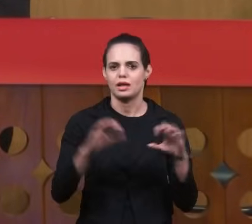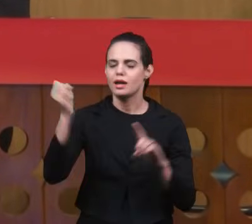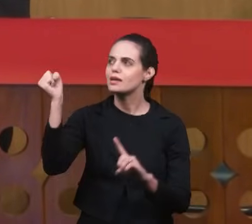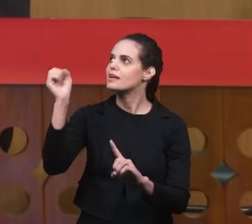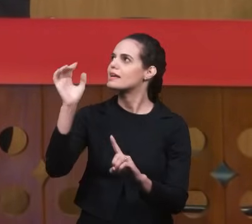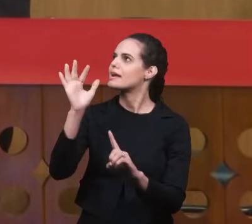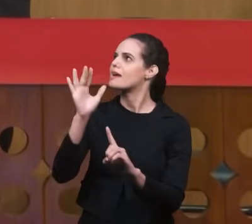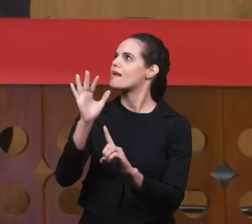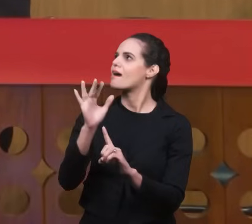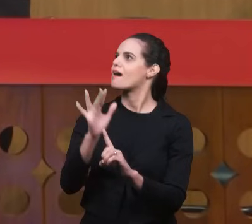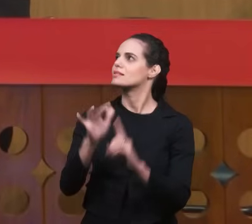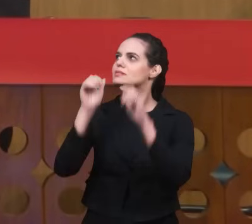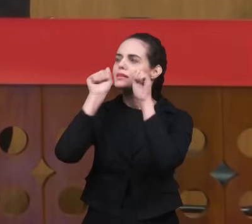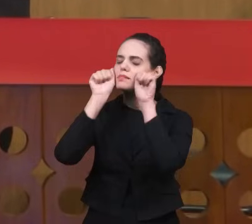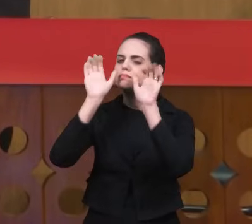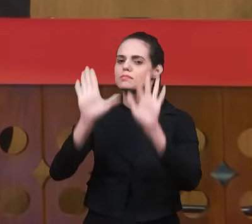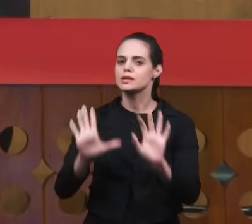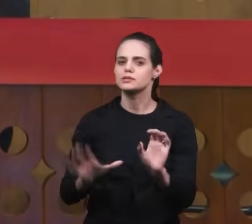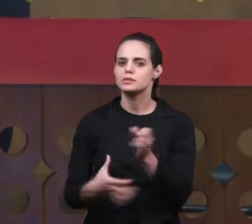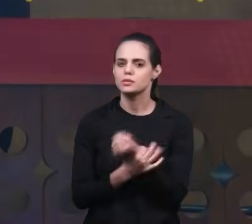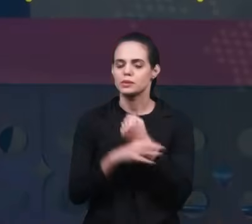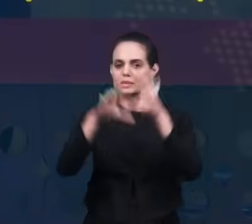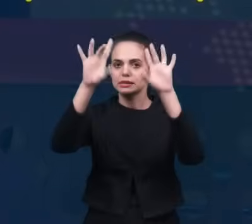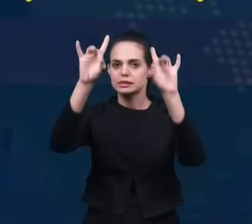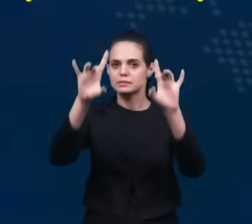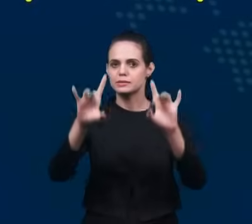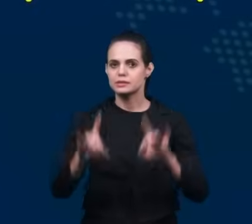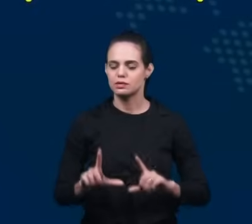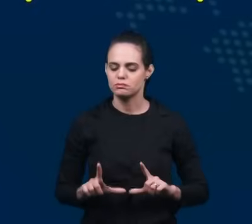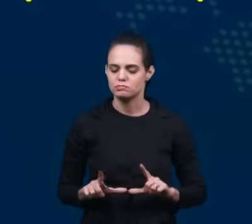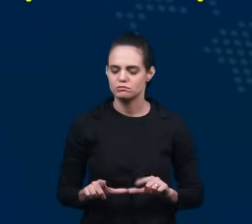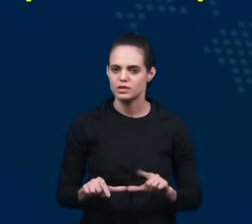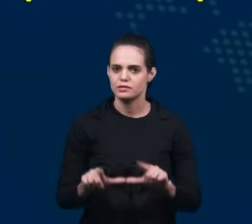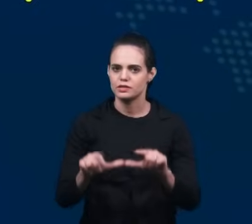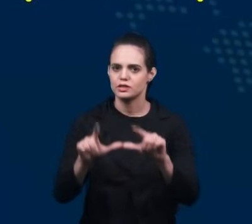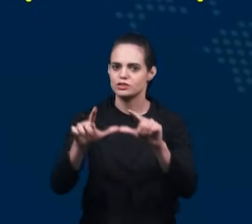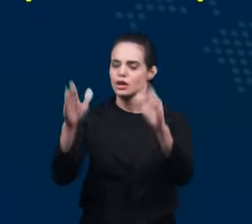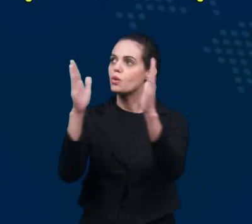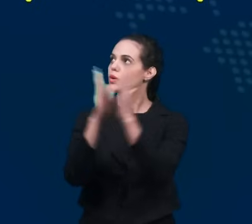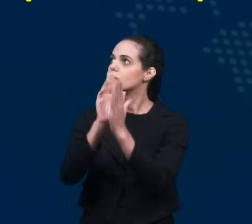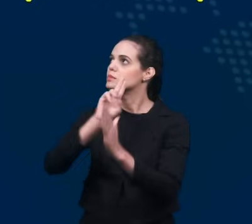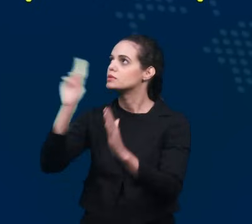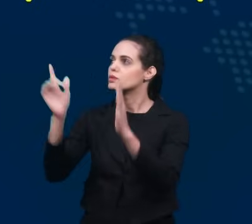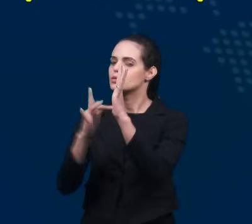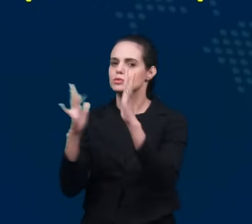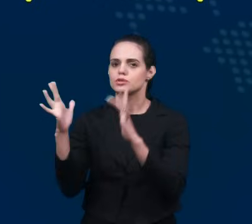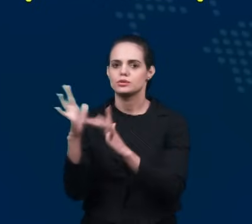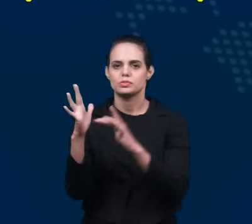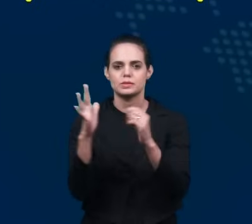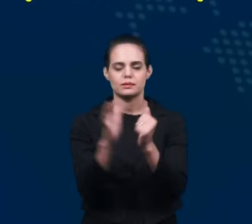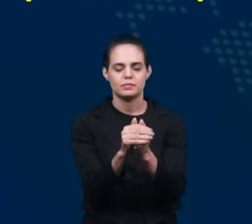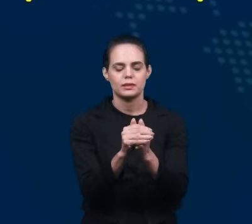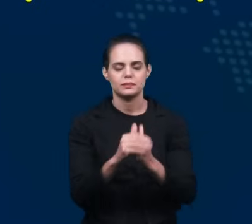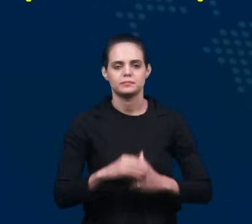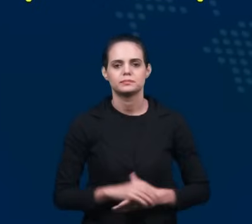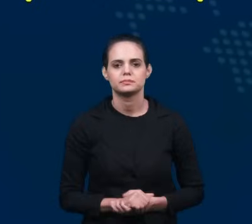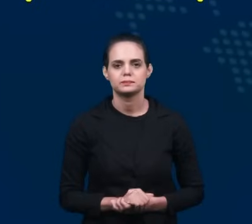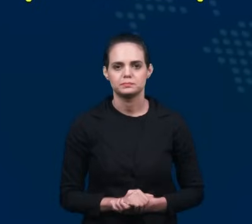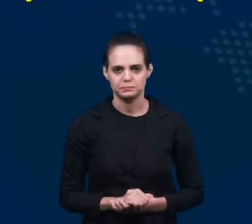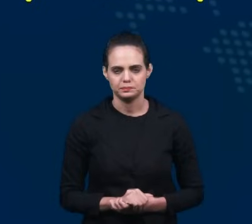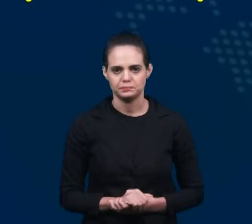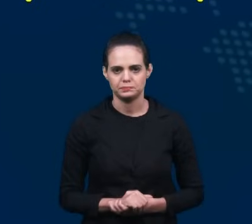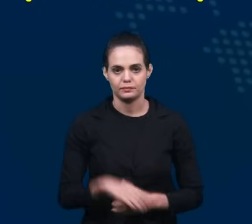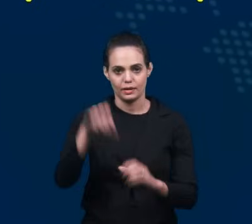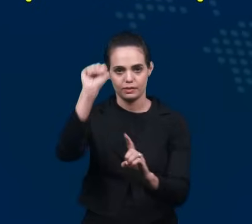em especial aqueles que vão viajar. Seja com eles, ó Pai, assim oramos, em nome do Senhor Jesus. Amém. Amém. Que o amor de